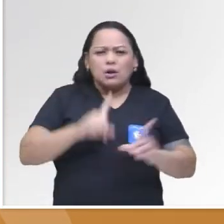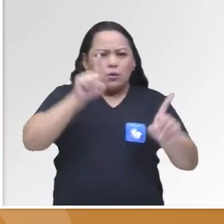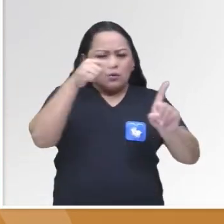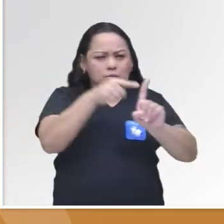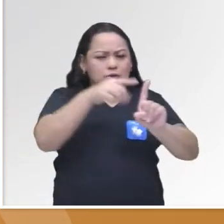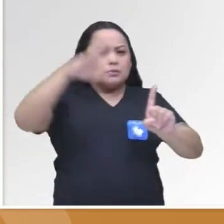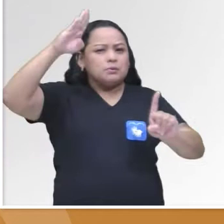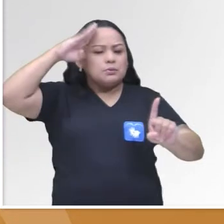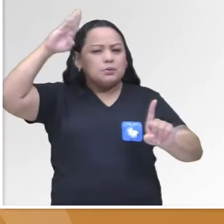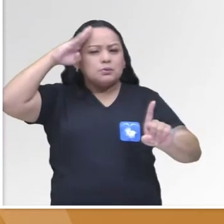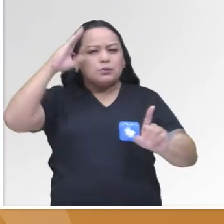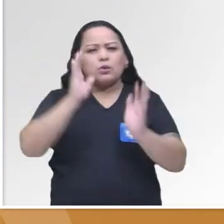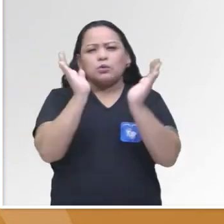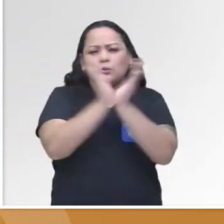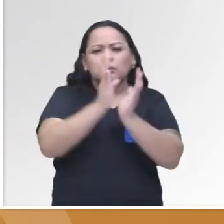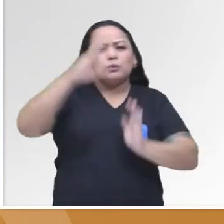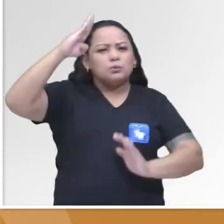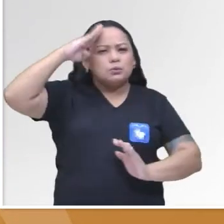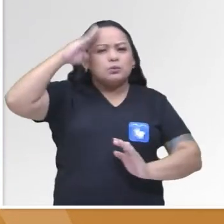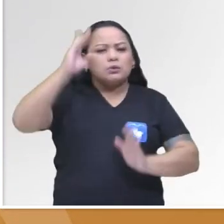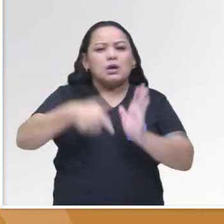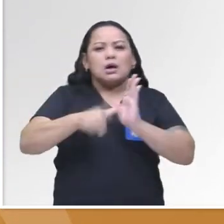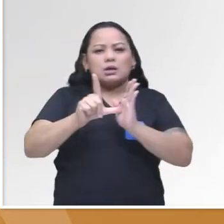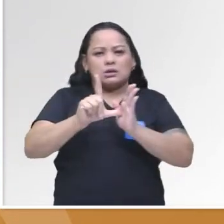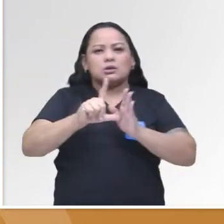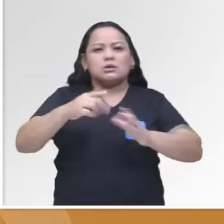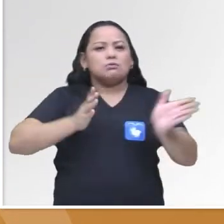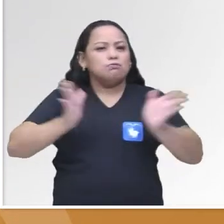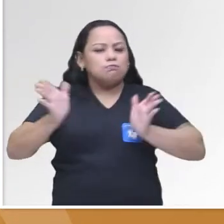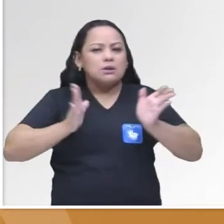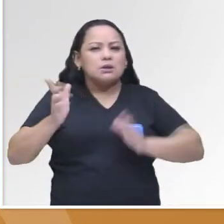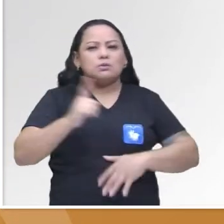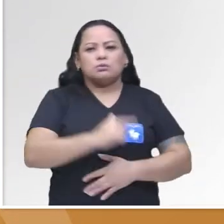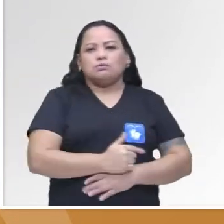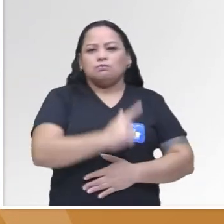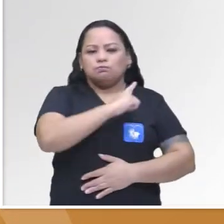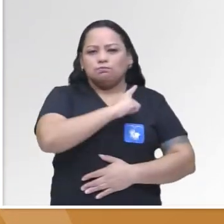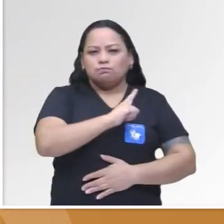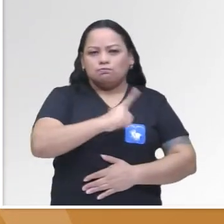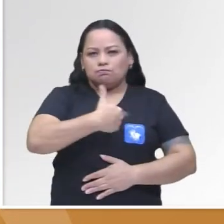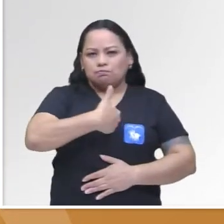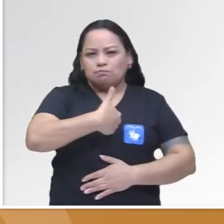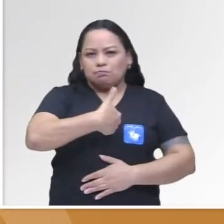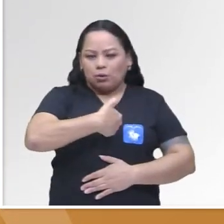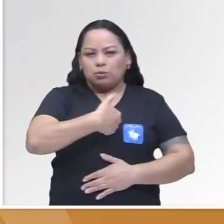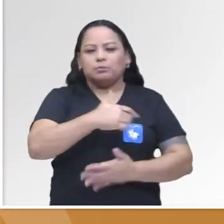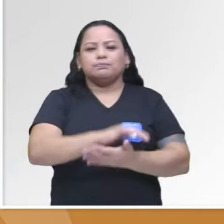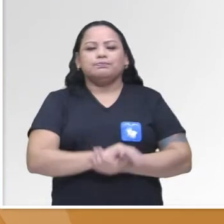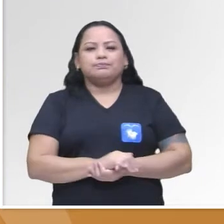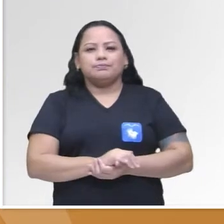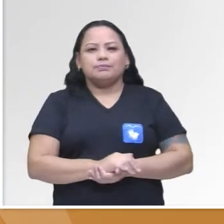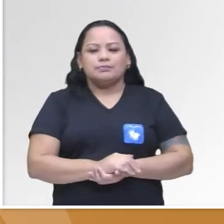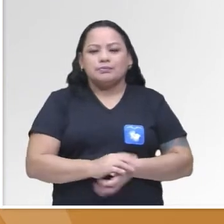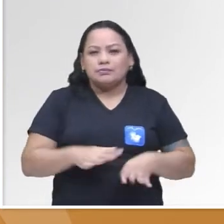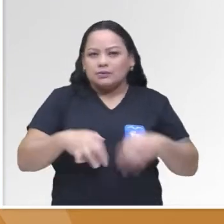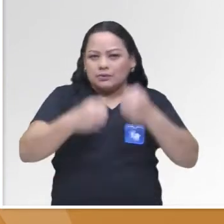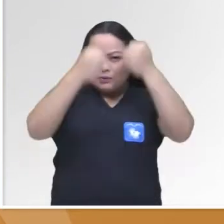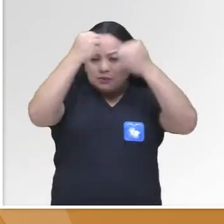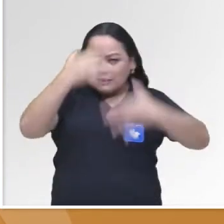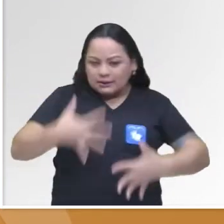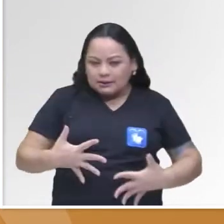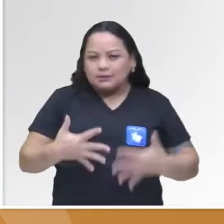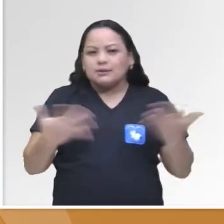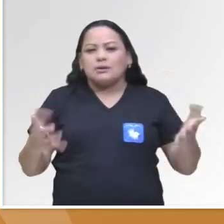movimento tenentista, tá? Antes do período de Getúlio Vargas. Então, claramente, nós vamos ter